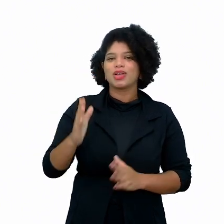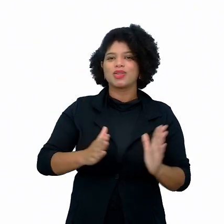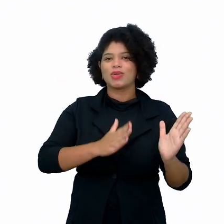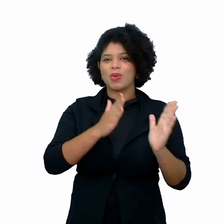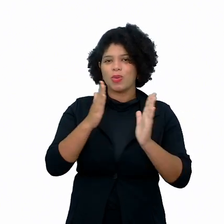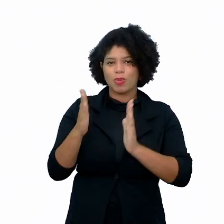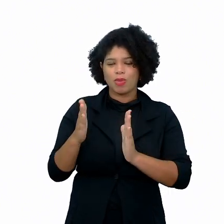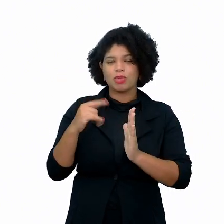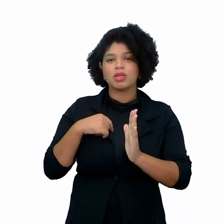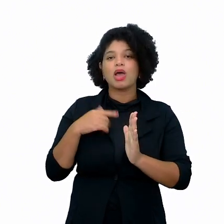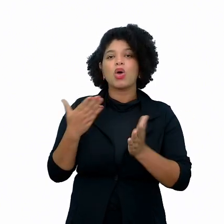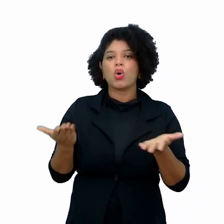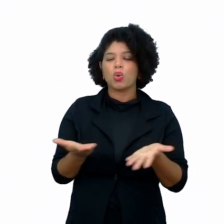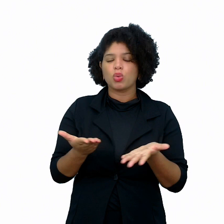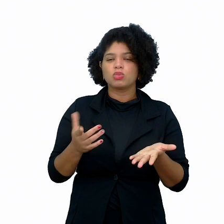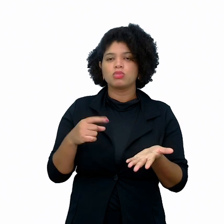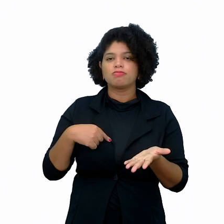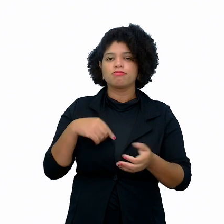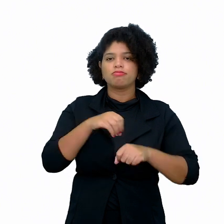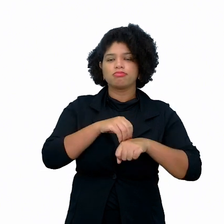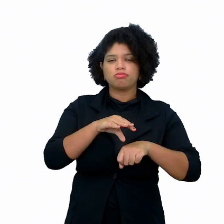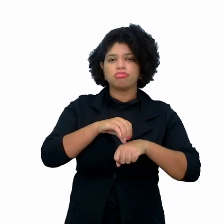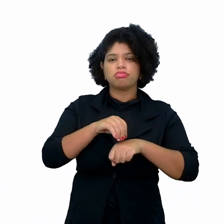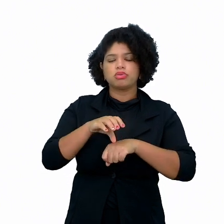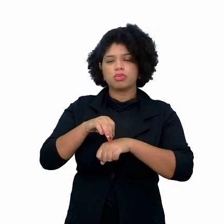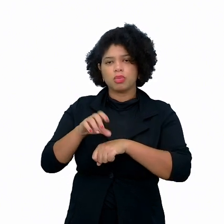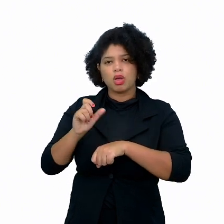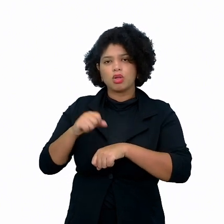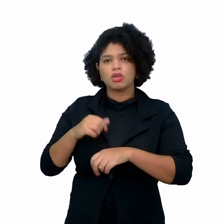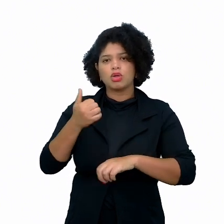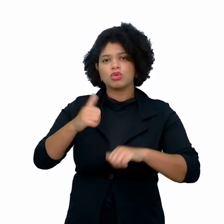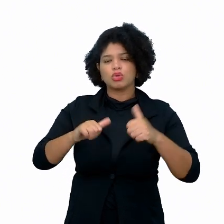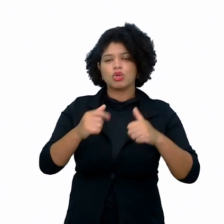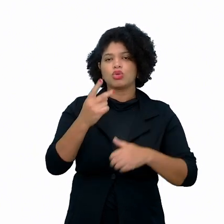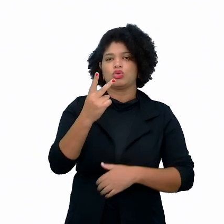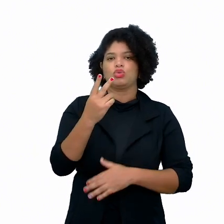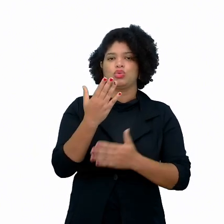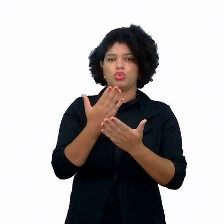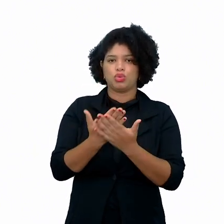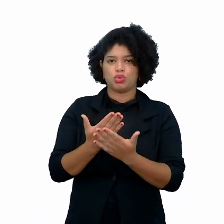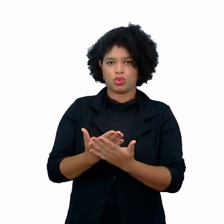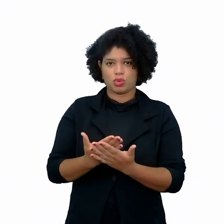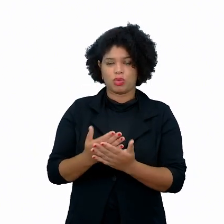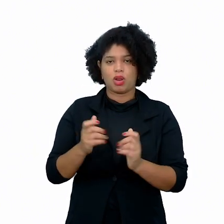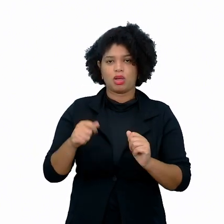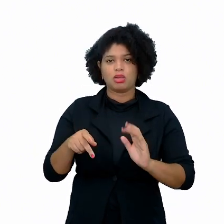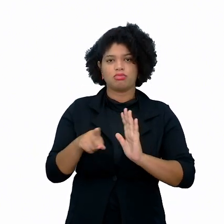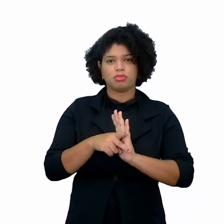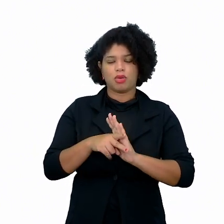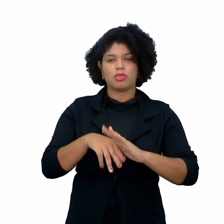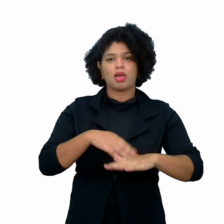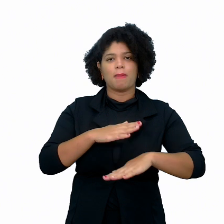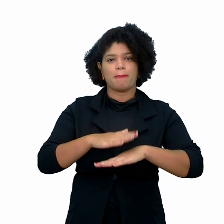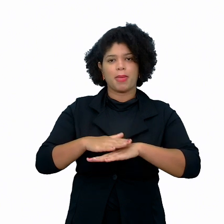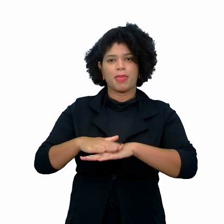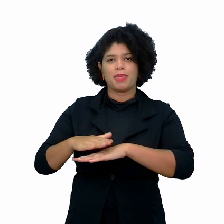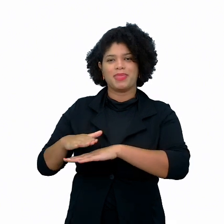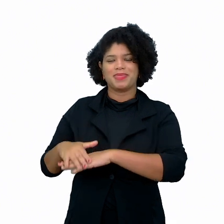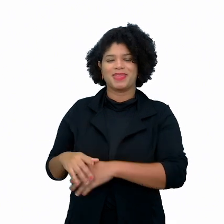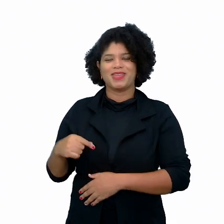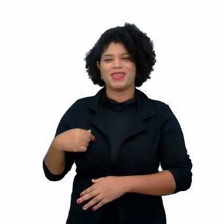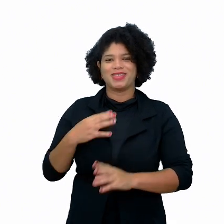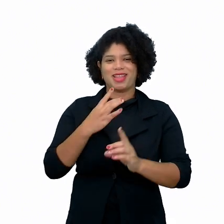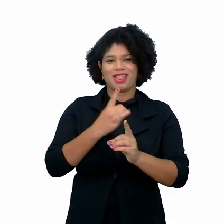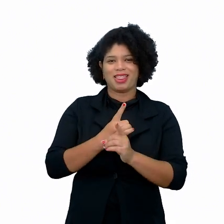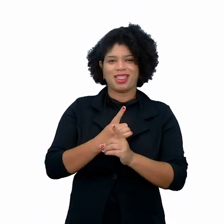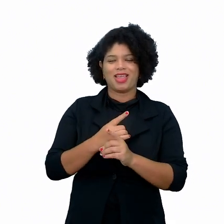encontro, nós faremos um exercício de analisar duas aulas da sequência e identificar